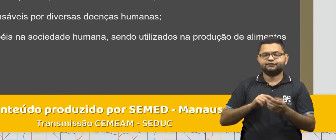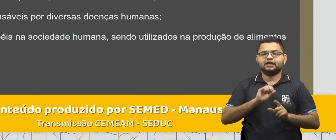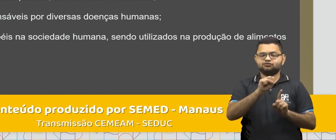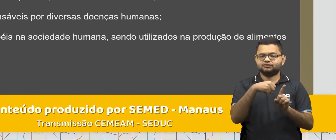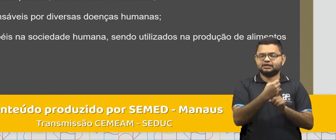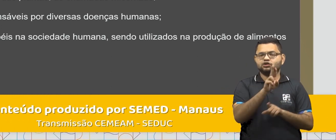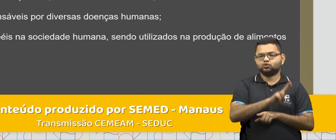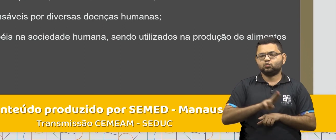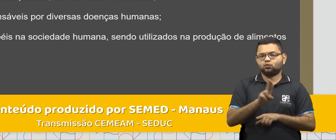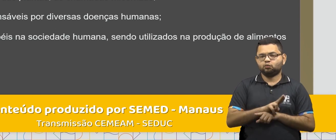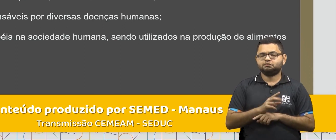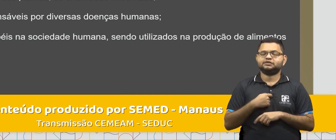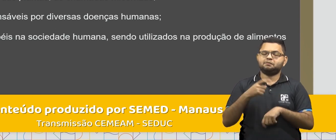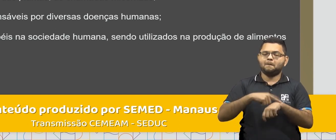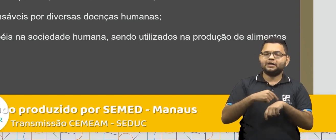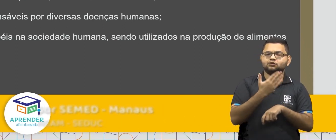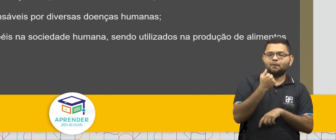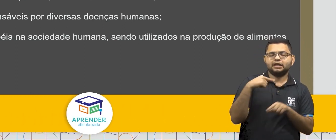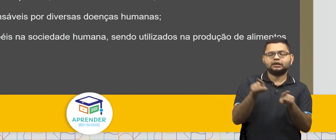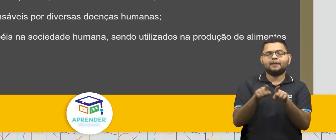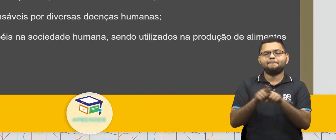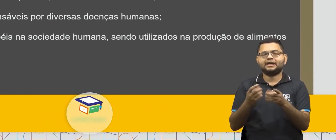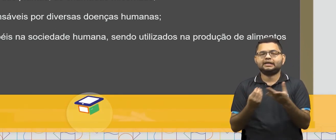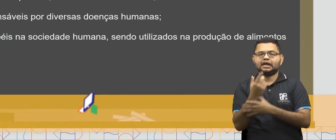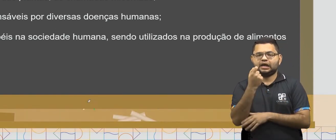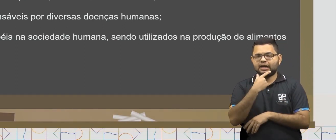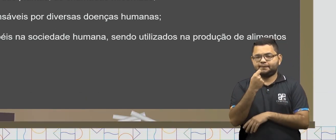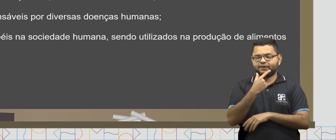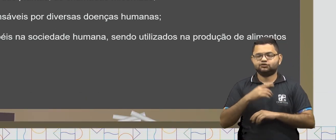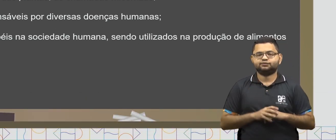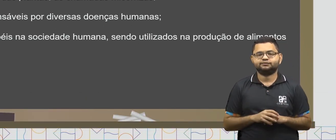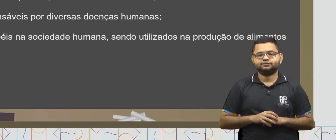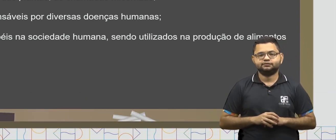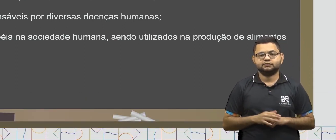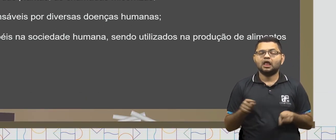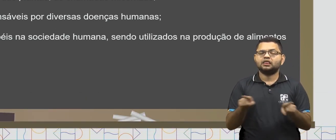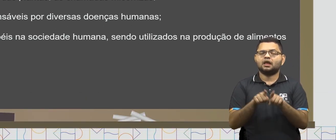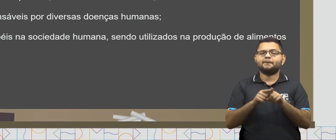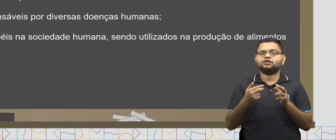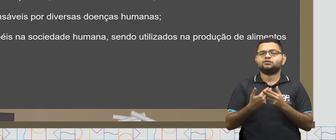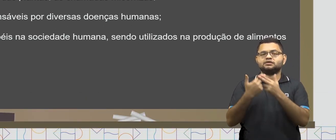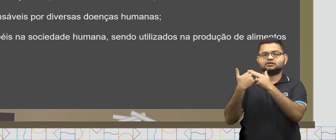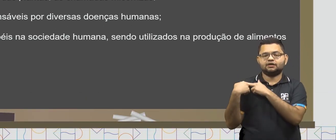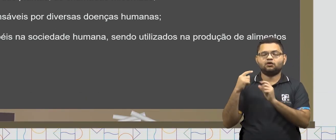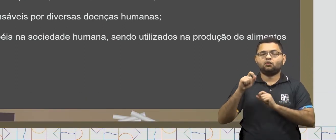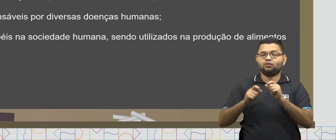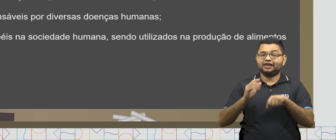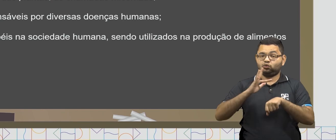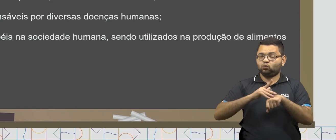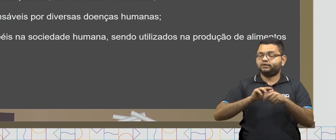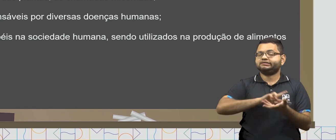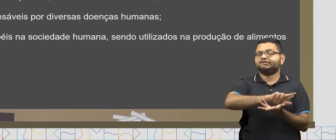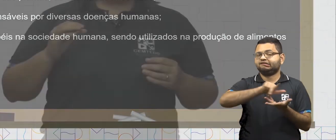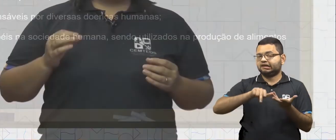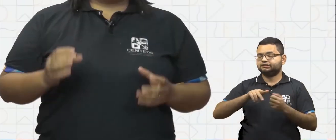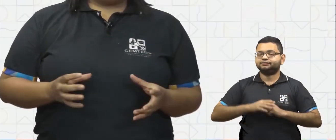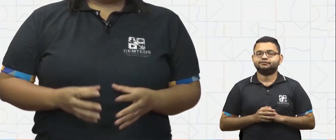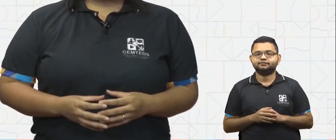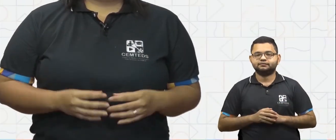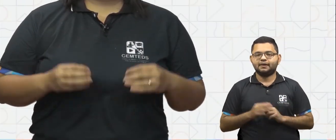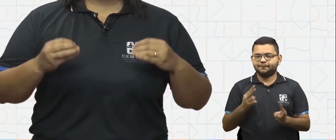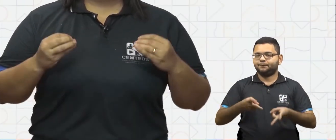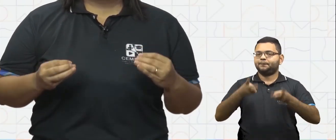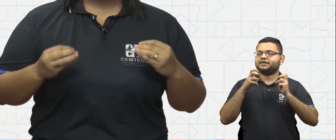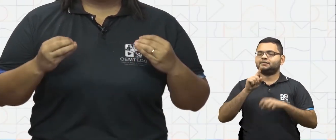sendo utilizados na produção de alimentos e remédio, ou ainda ser responsáveis por diversas doenças.